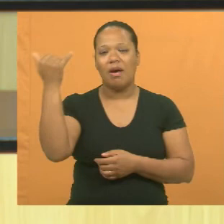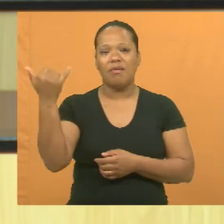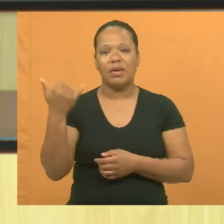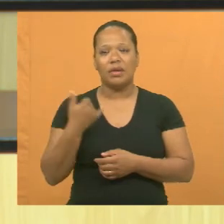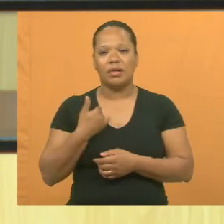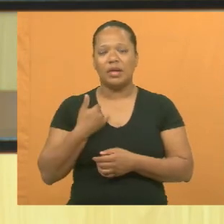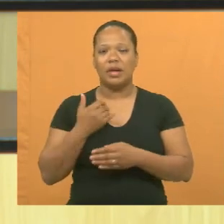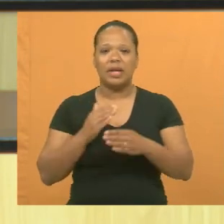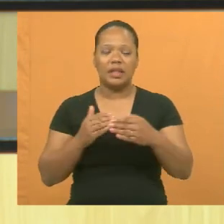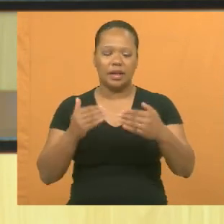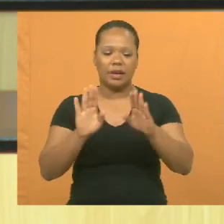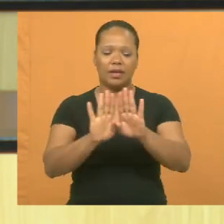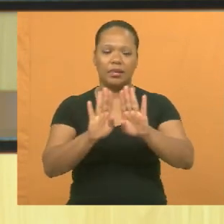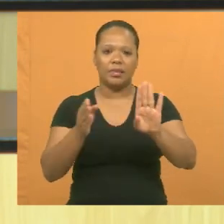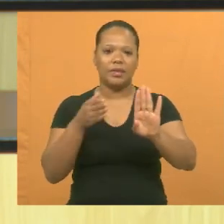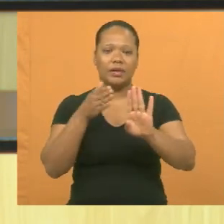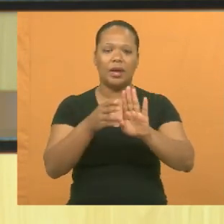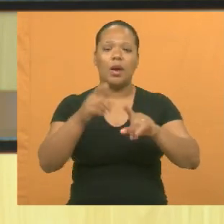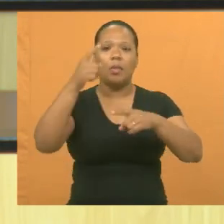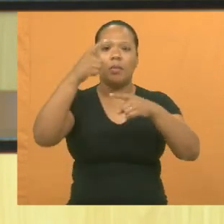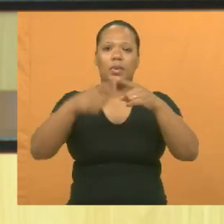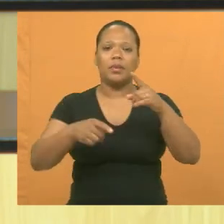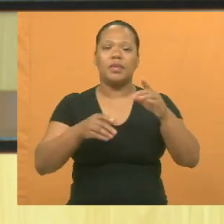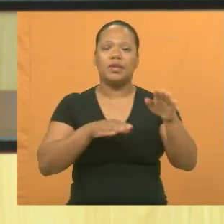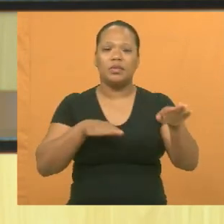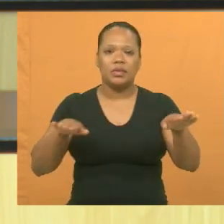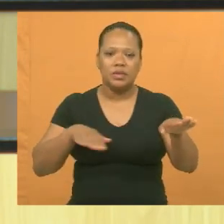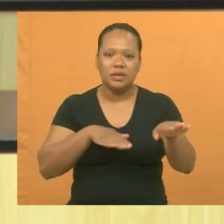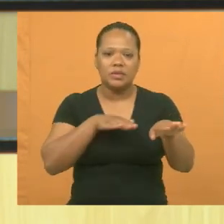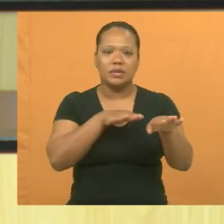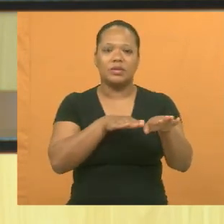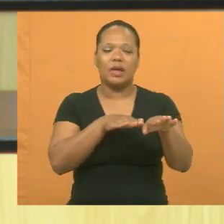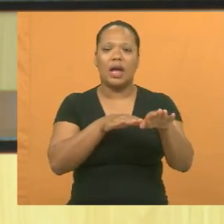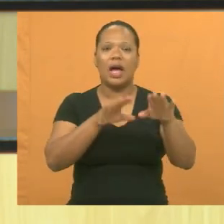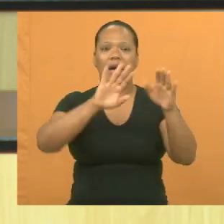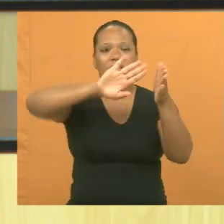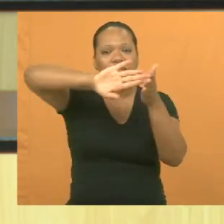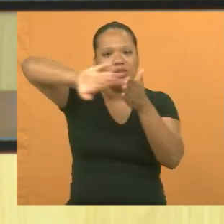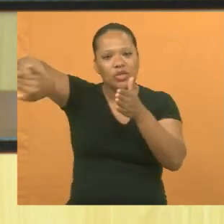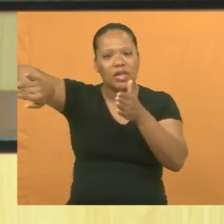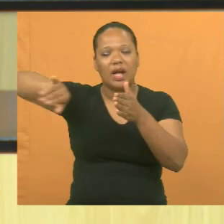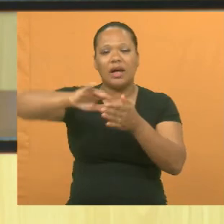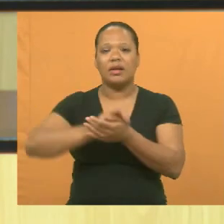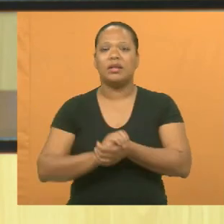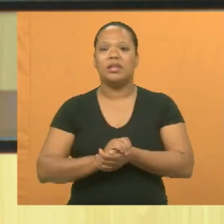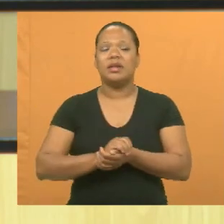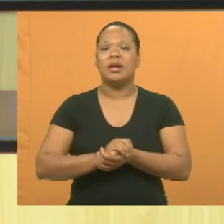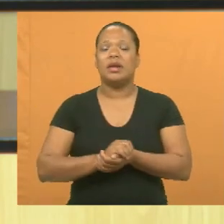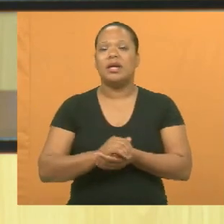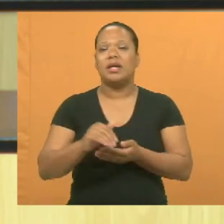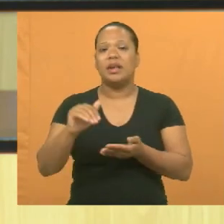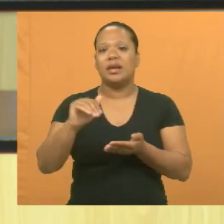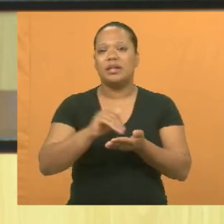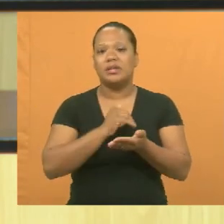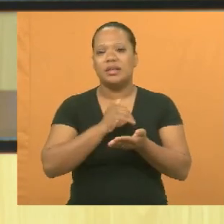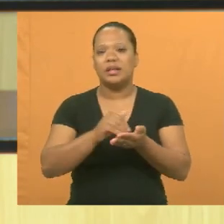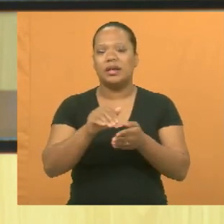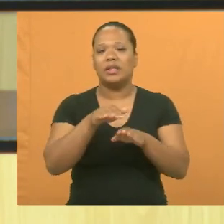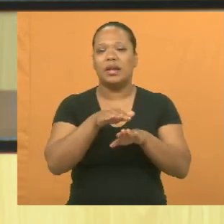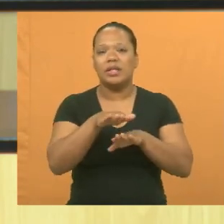na entrada do condomínio havia uma placa de proibido estacionar, mas ela foi retirada por agentes da Secretaria de Mobilidade